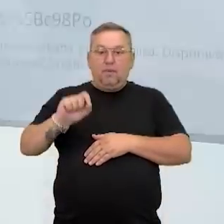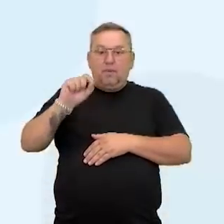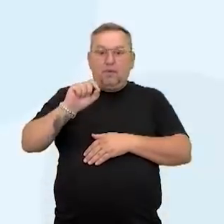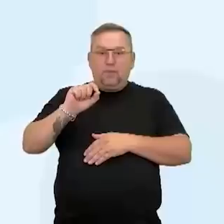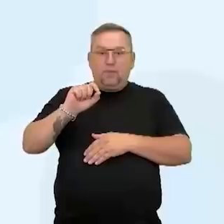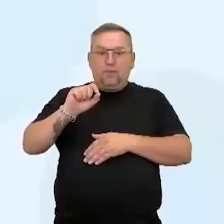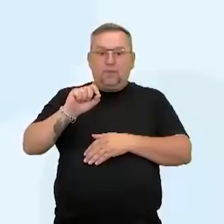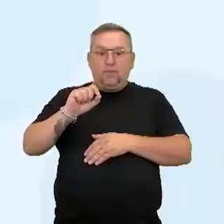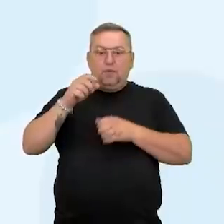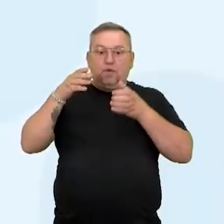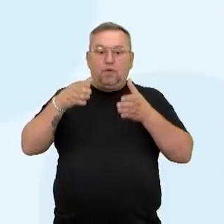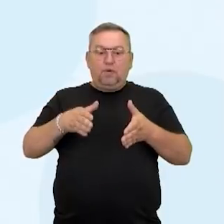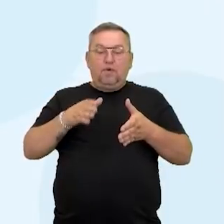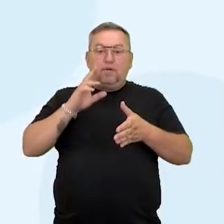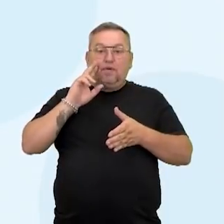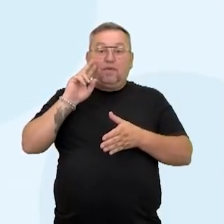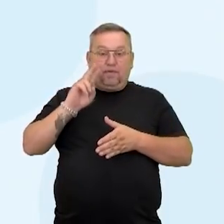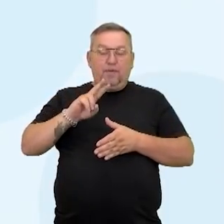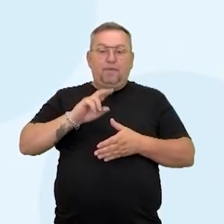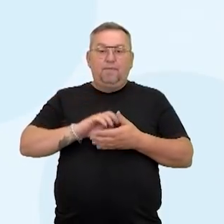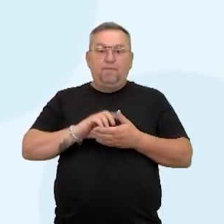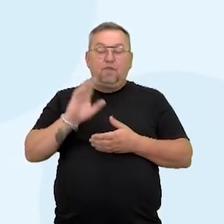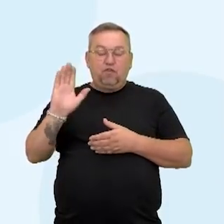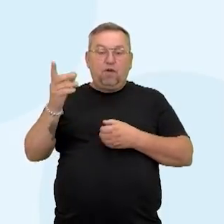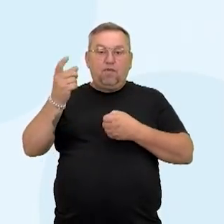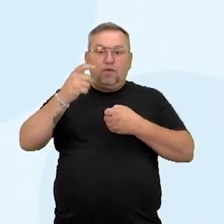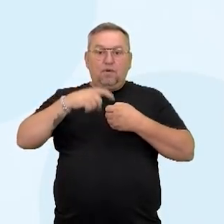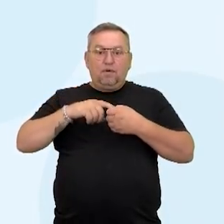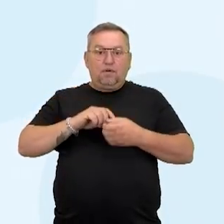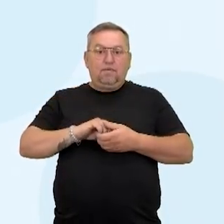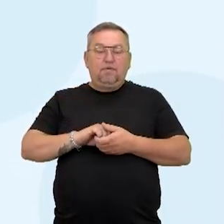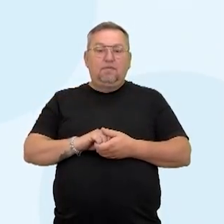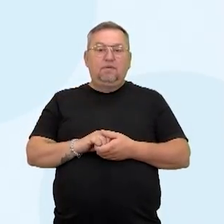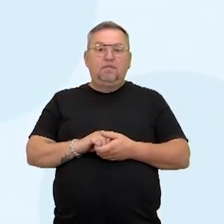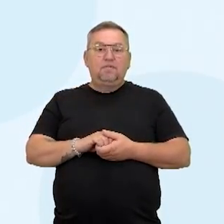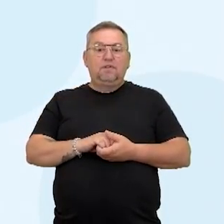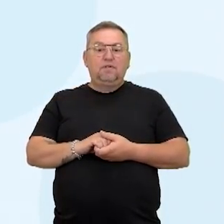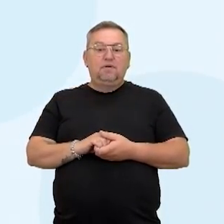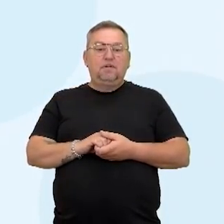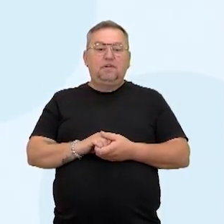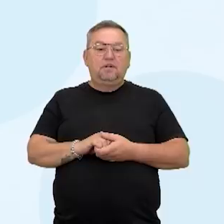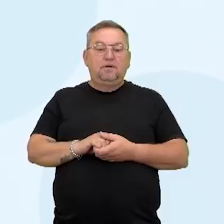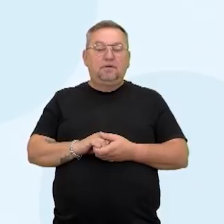é concentração urbana. Daqui a pouco nós voltamos aí.